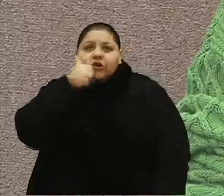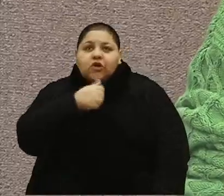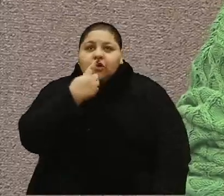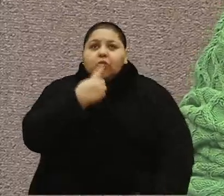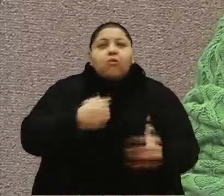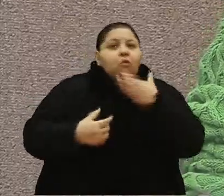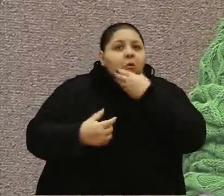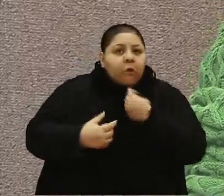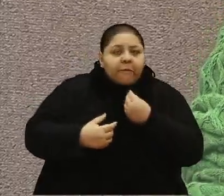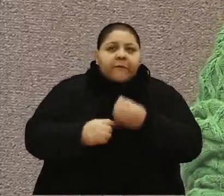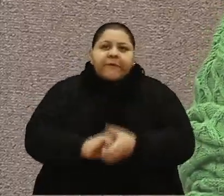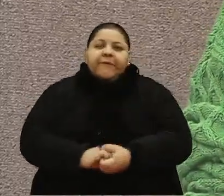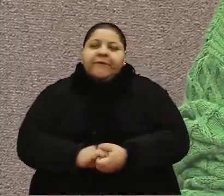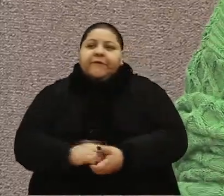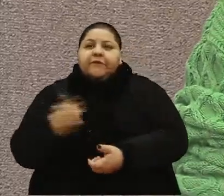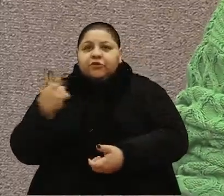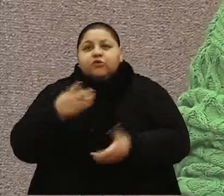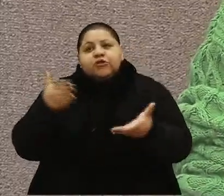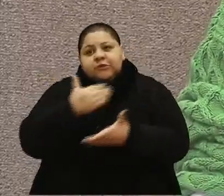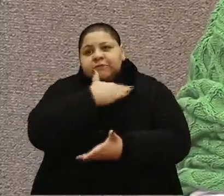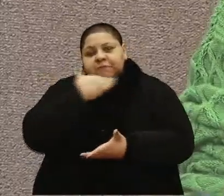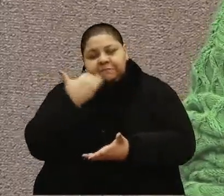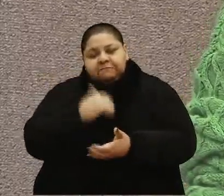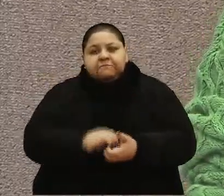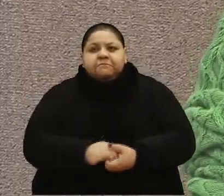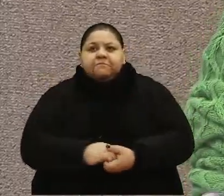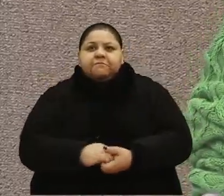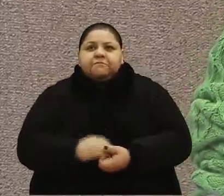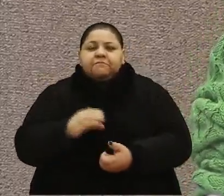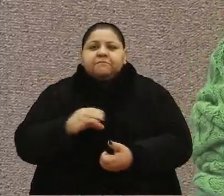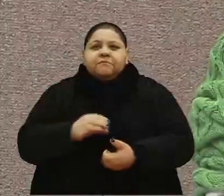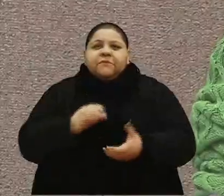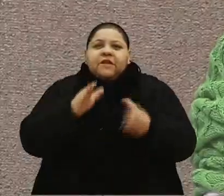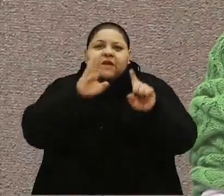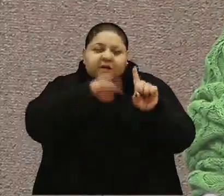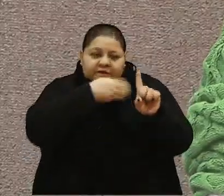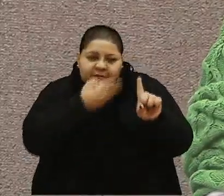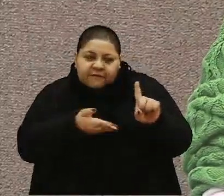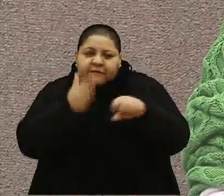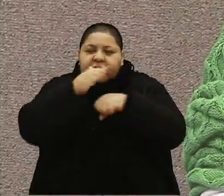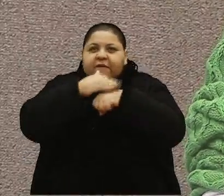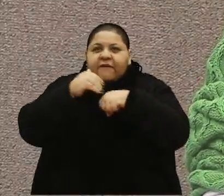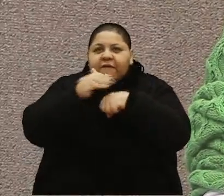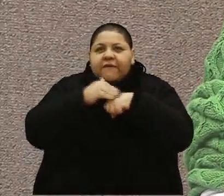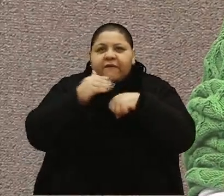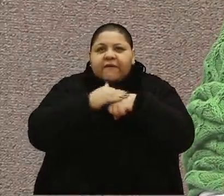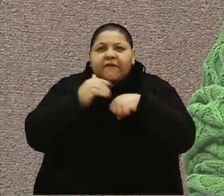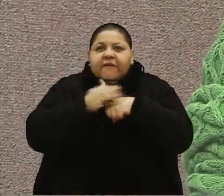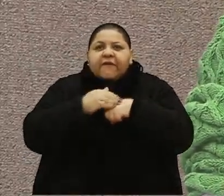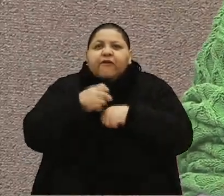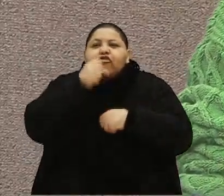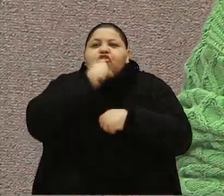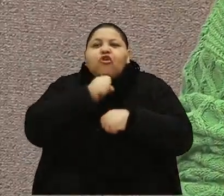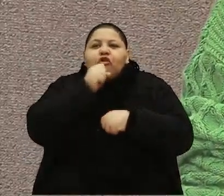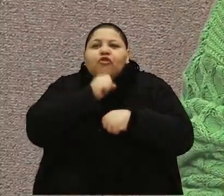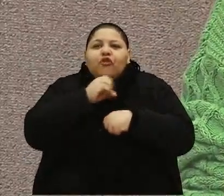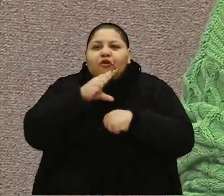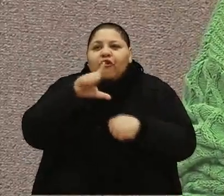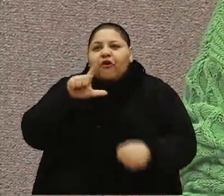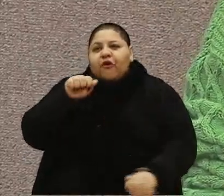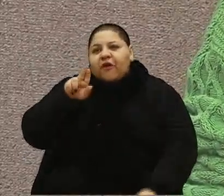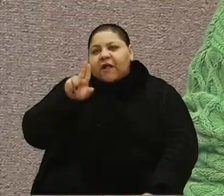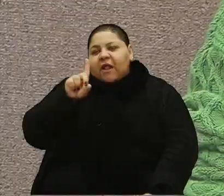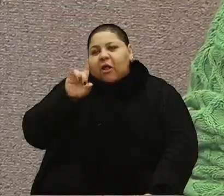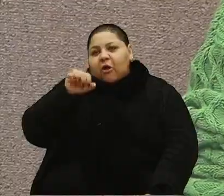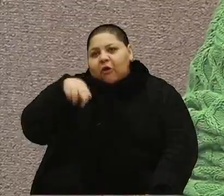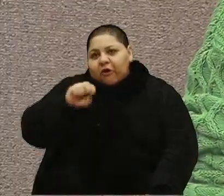filho, dos quais 2 já são falecidos. Claudino era carinhosamente chamado pelos filhos e netos de Nono Claudino. Foi um dos